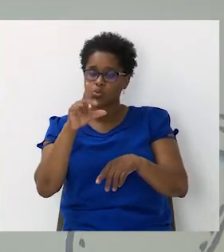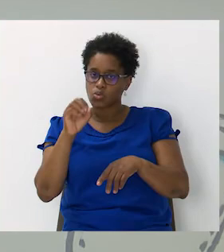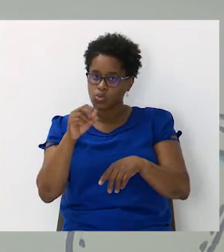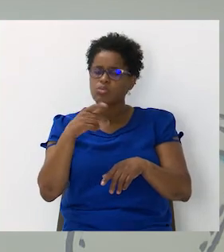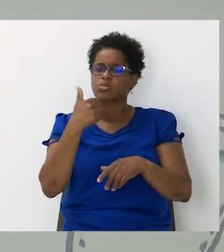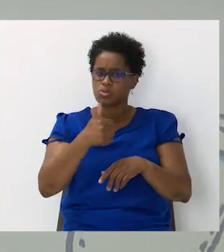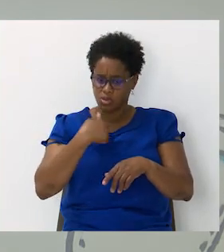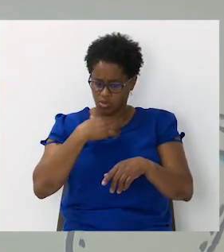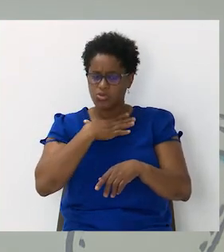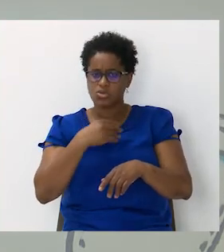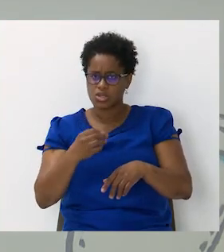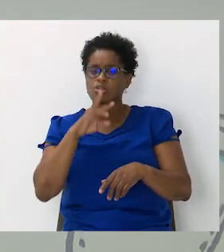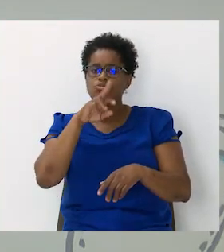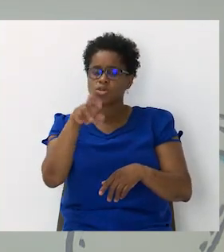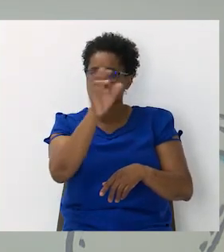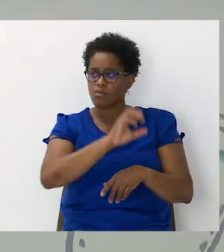vossa resposta.